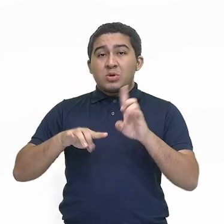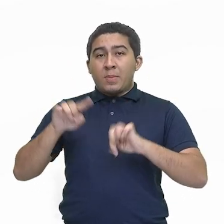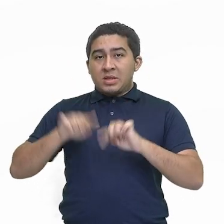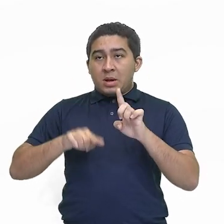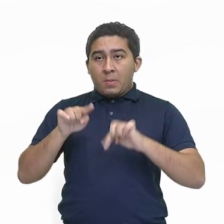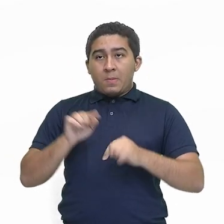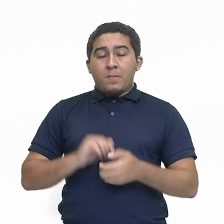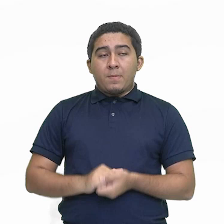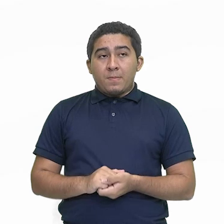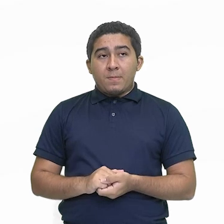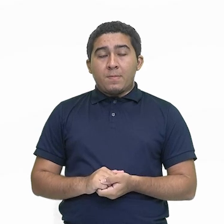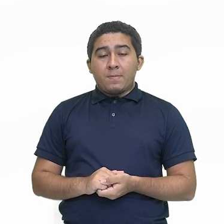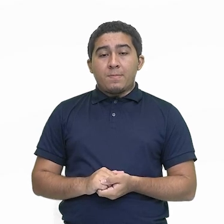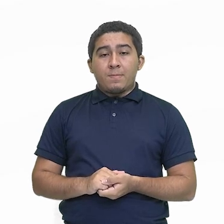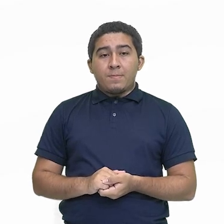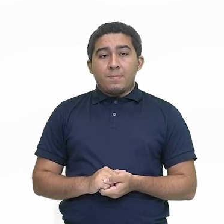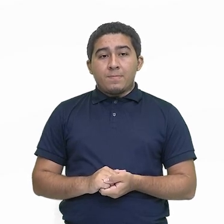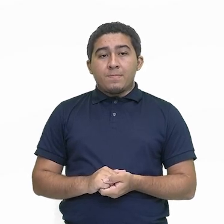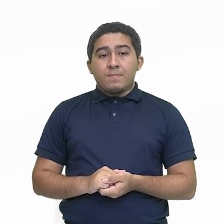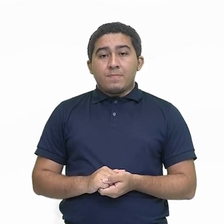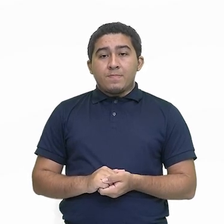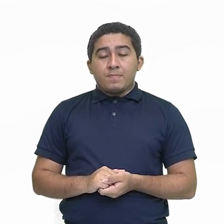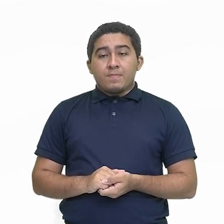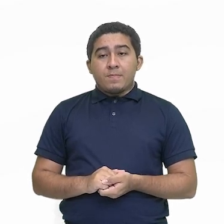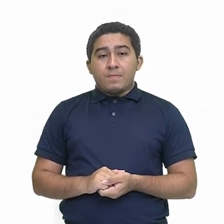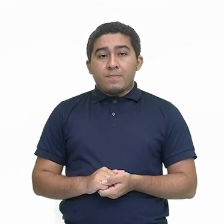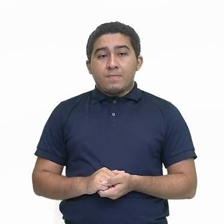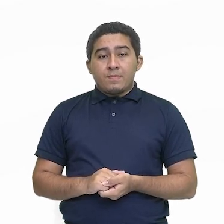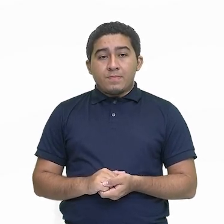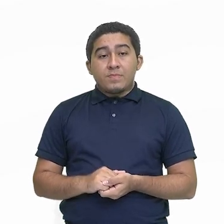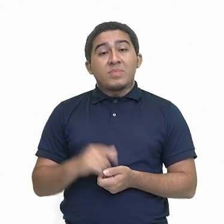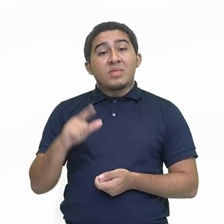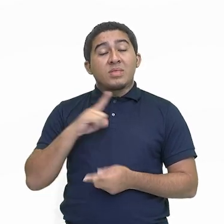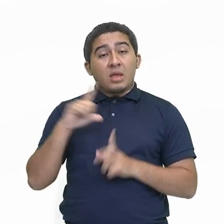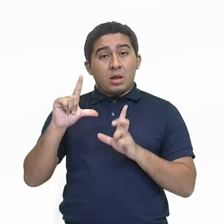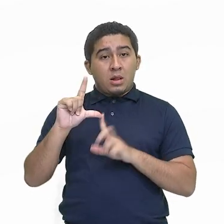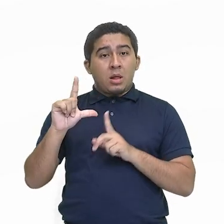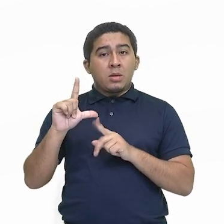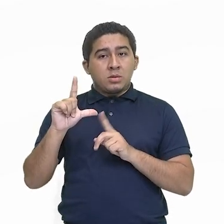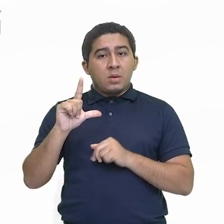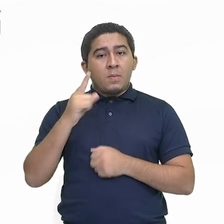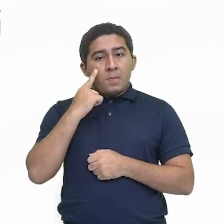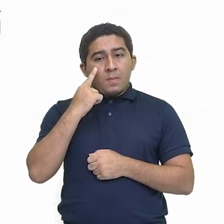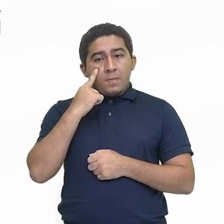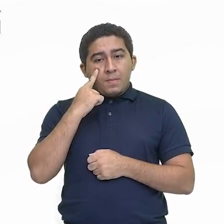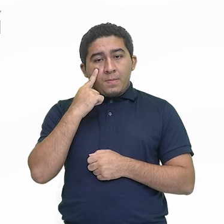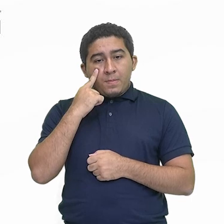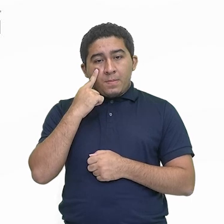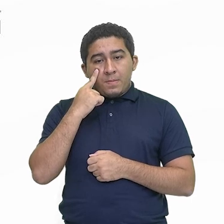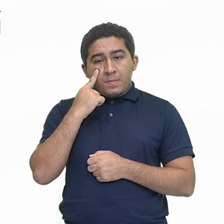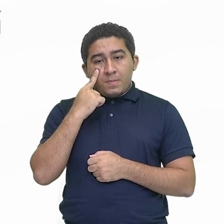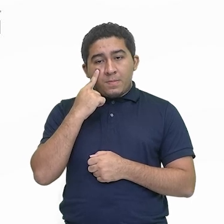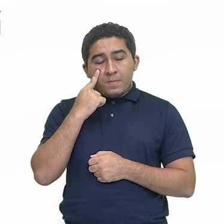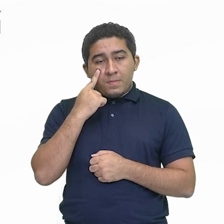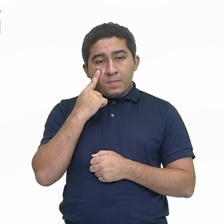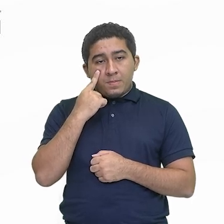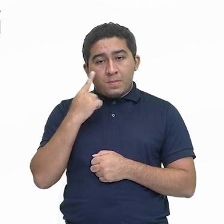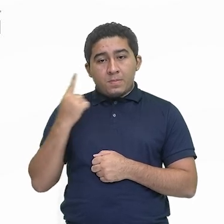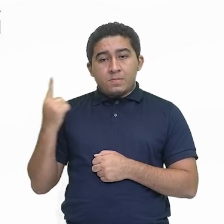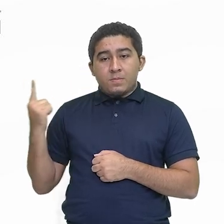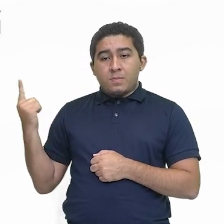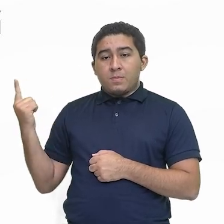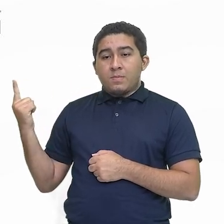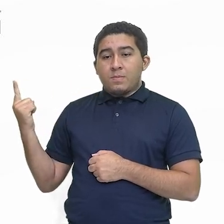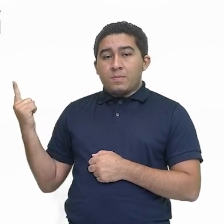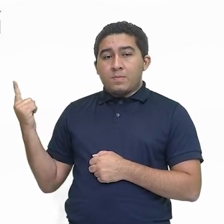desses produtos, tá bom? E aí nós temos aquelas nossas famosas alternativas, né? Nós temos aí já algumas, né? Você